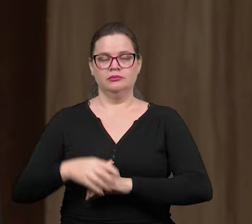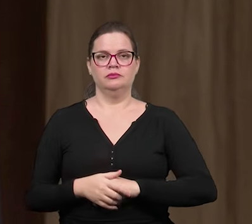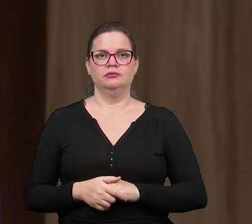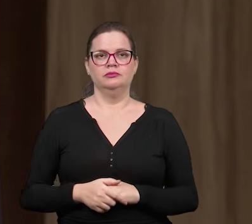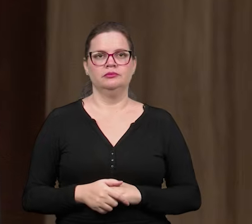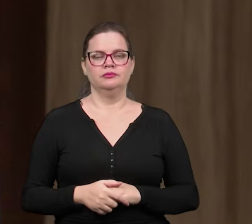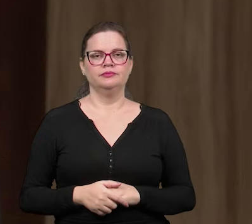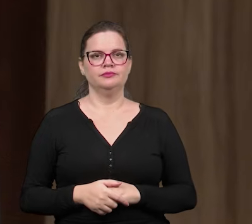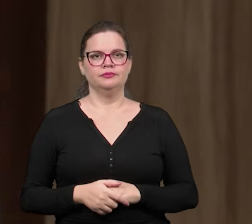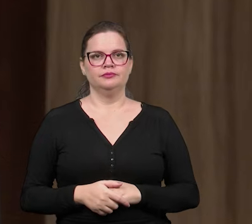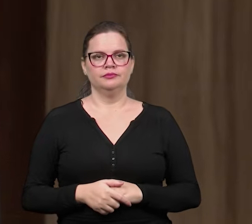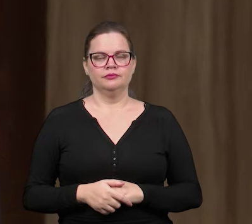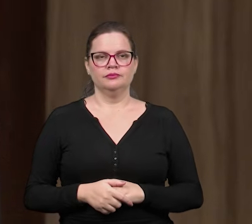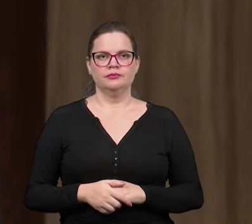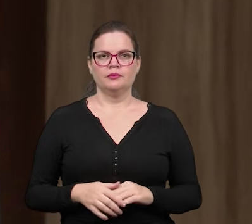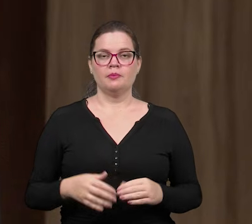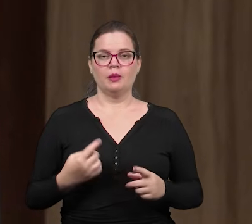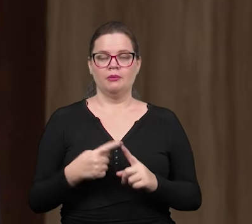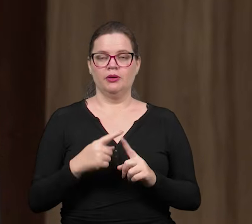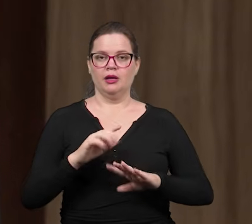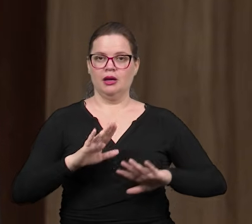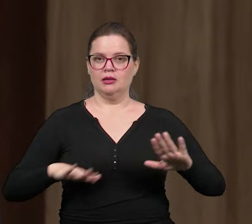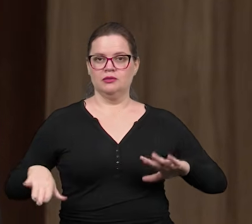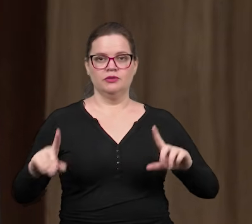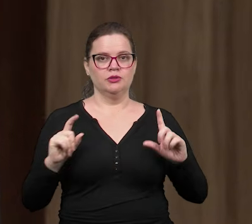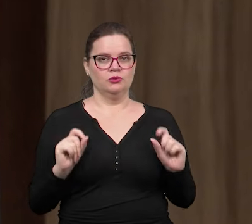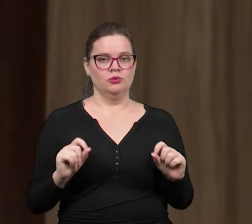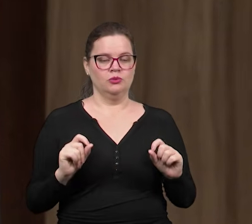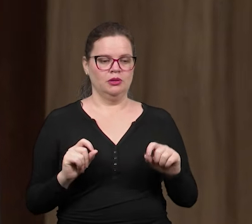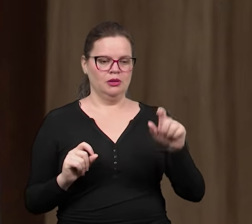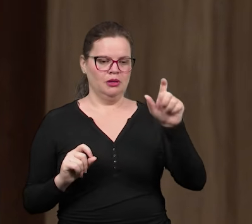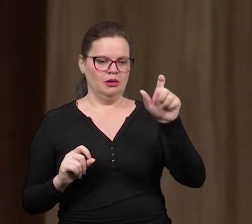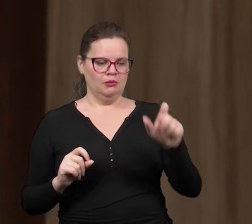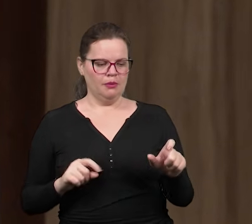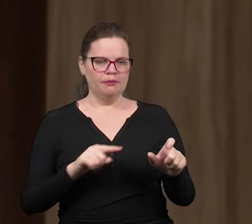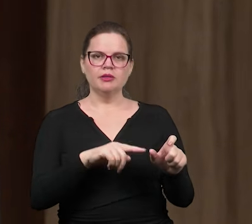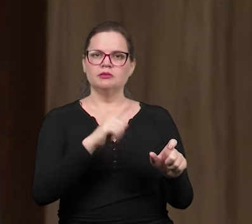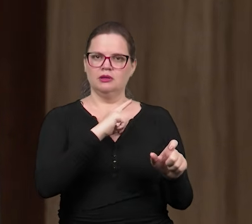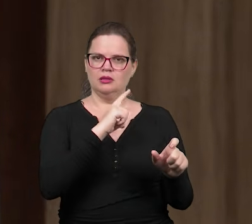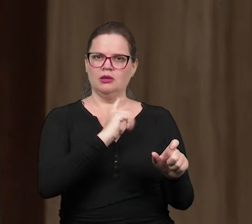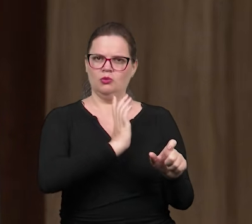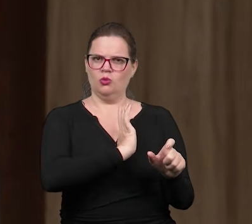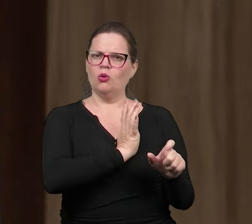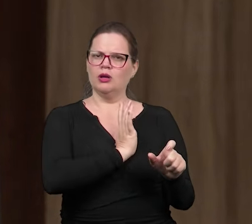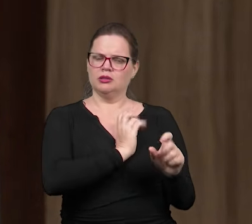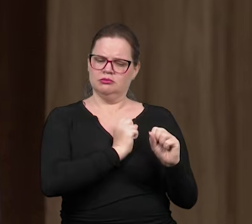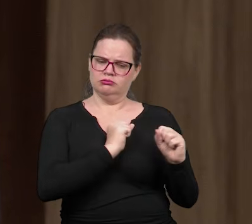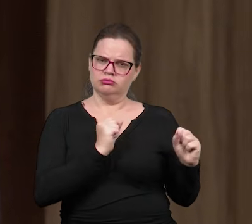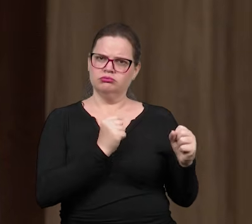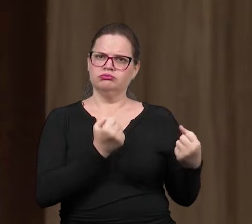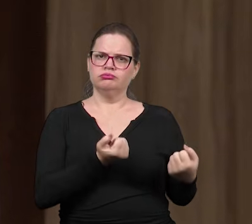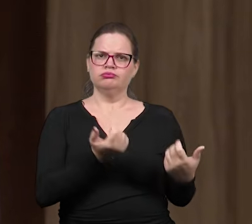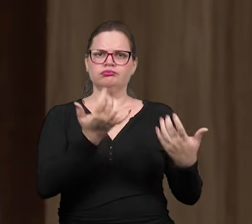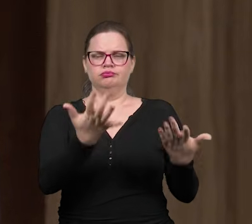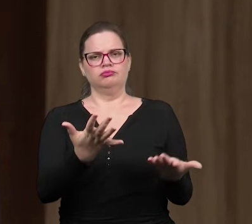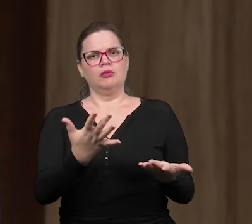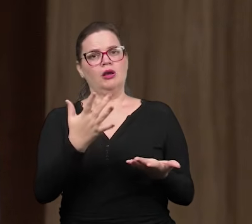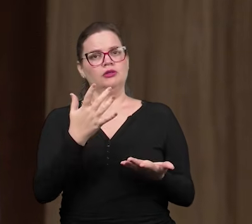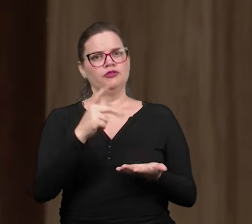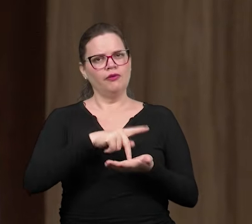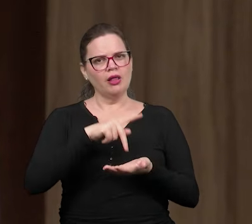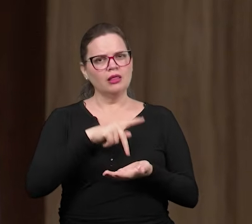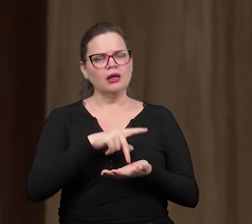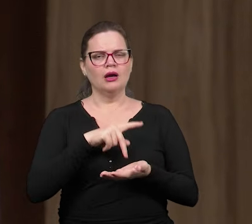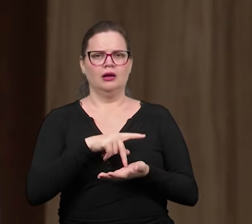Então, às vezes, o indivíduo ele é uma pessoa sincera, ele age